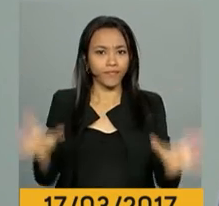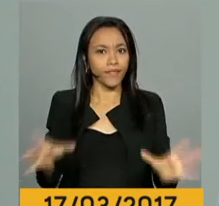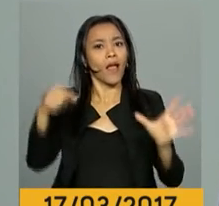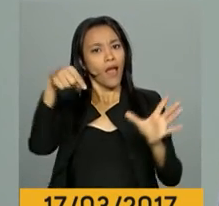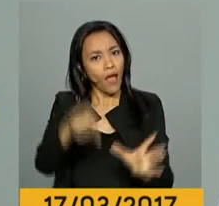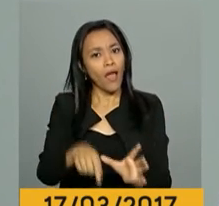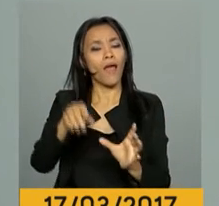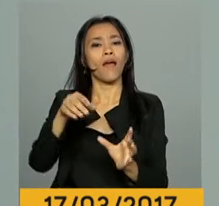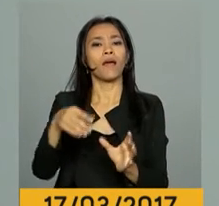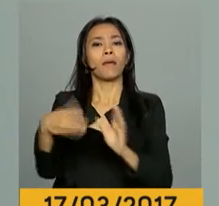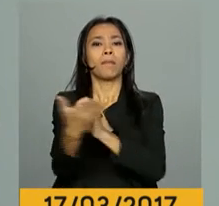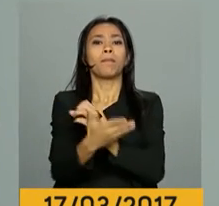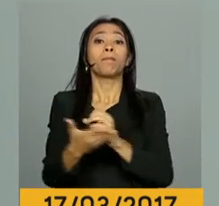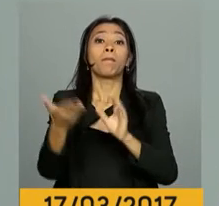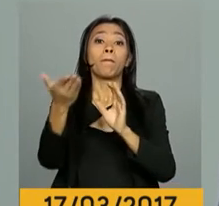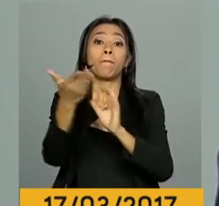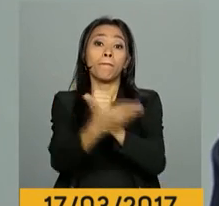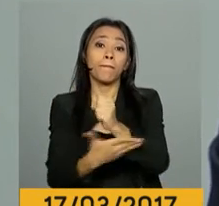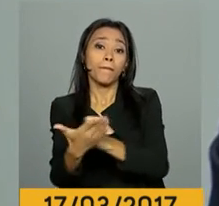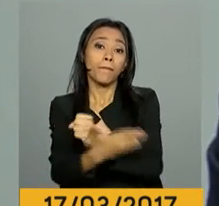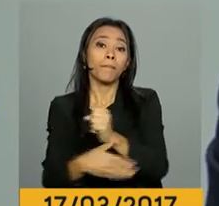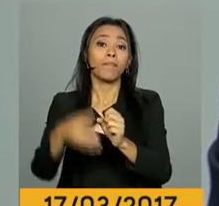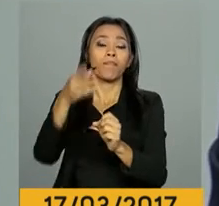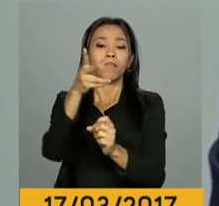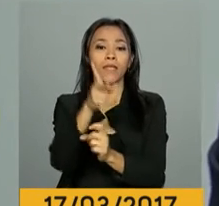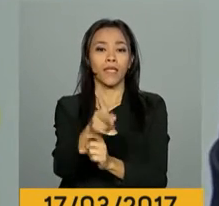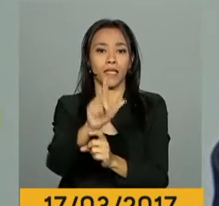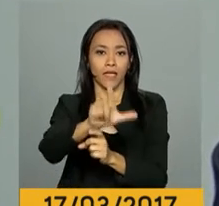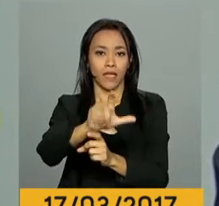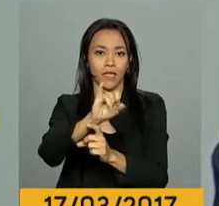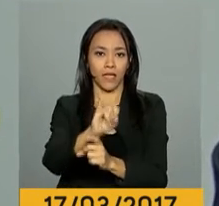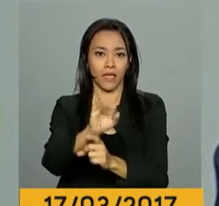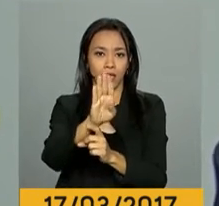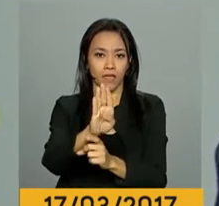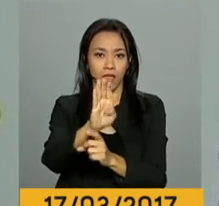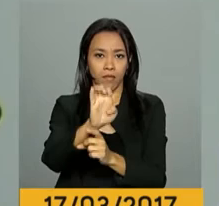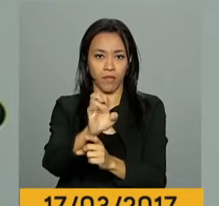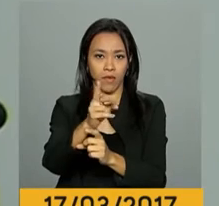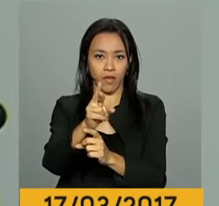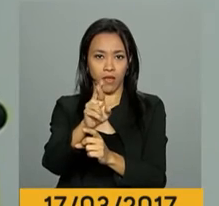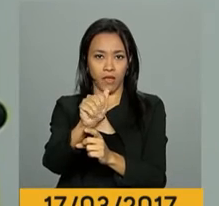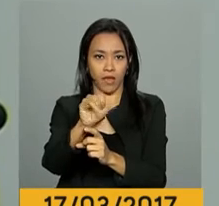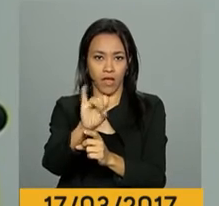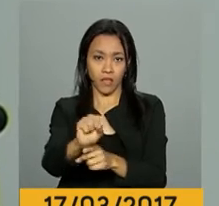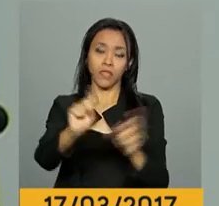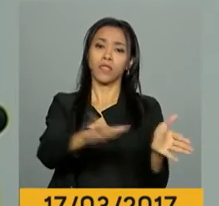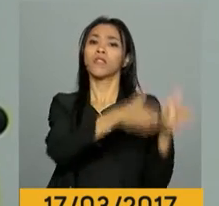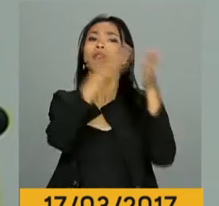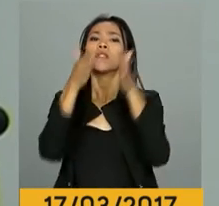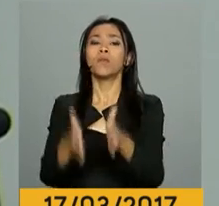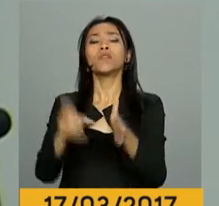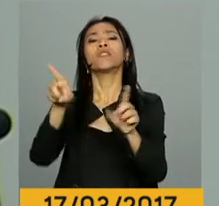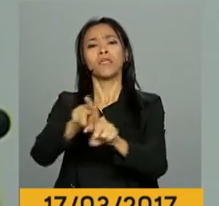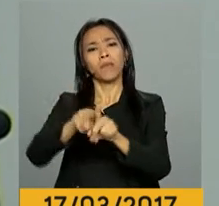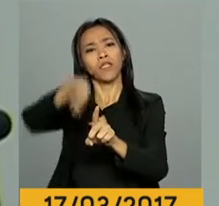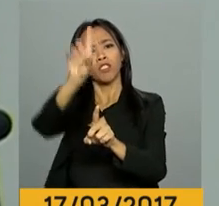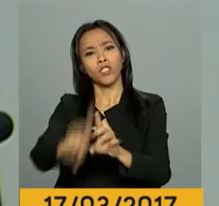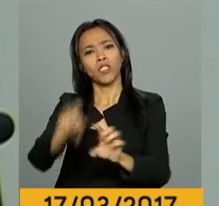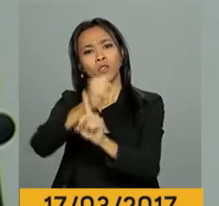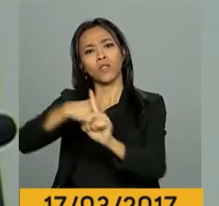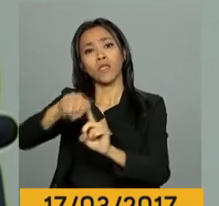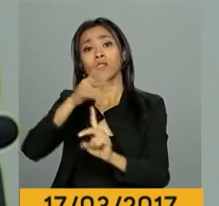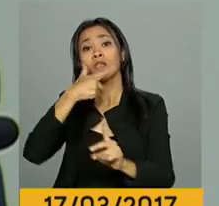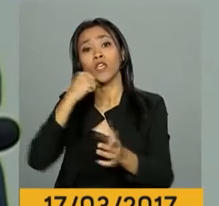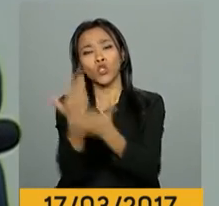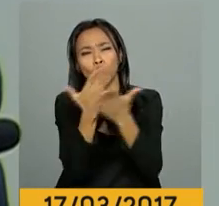princípios liberais. Mas logo depois, também aplicamos os direitos sociais. Não é? Quem examina a Constituição e